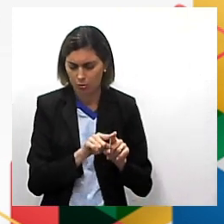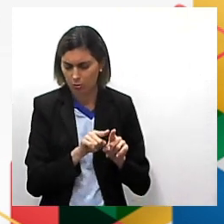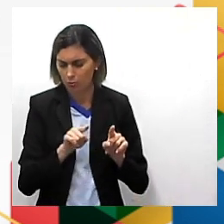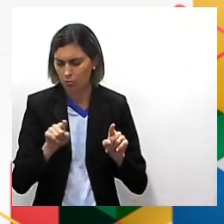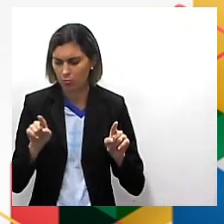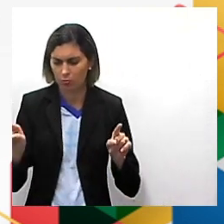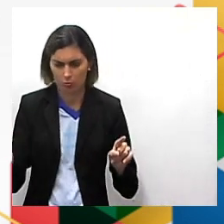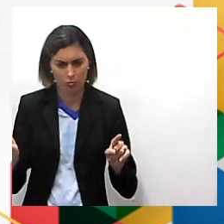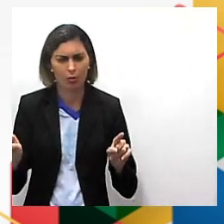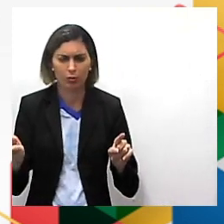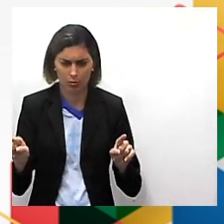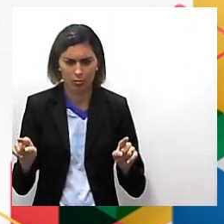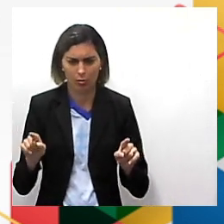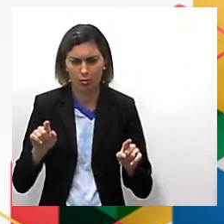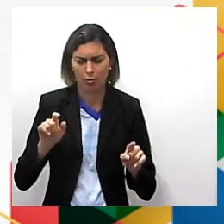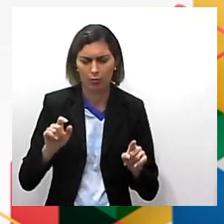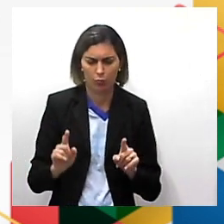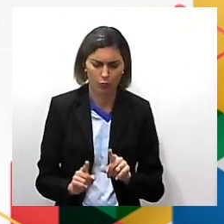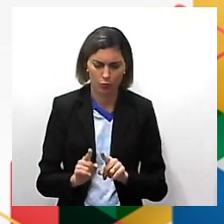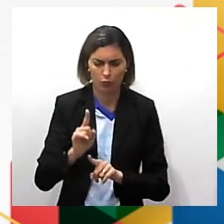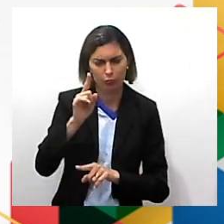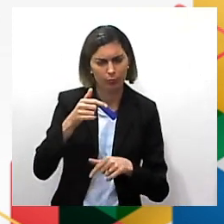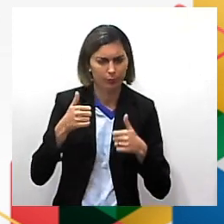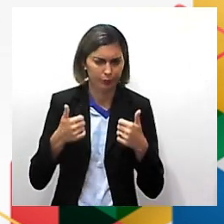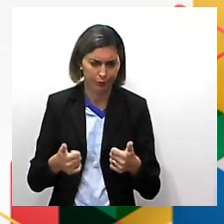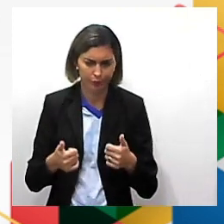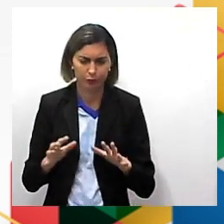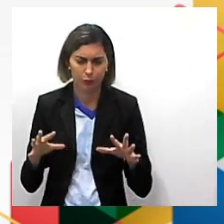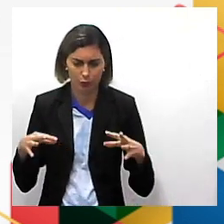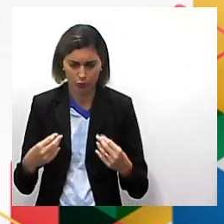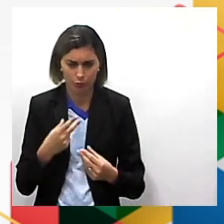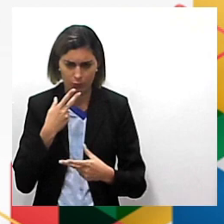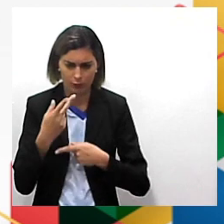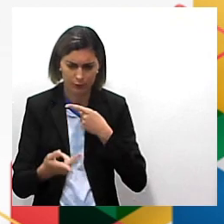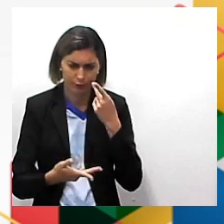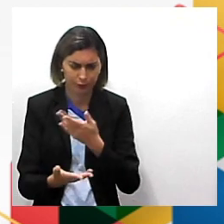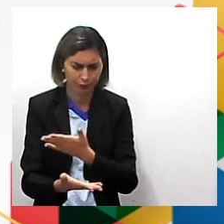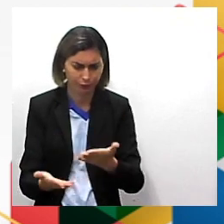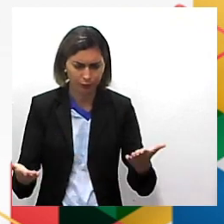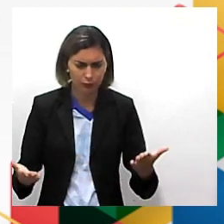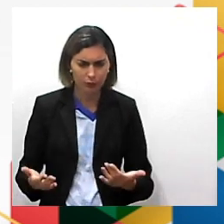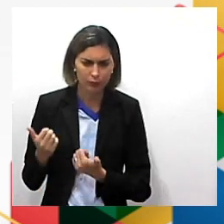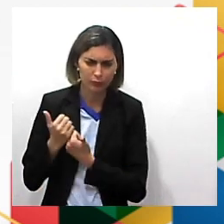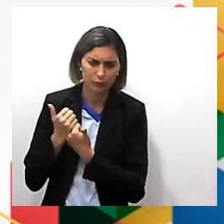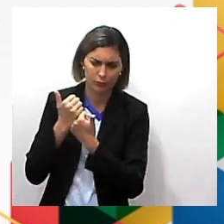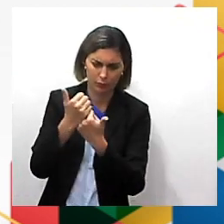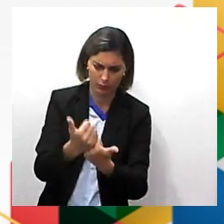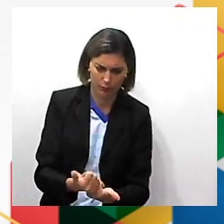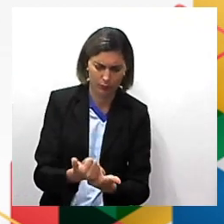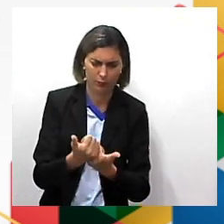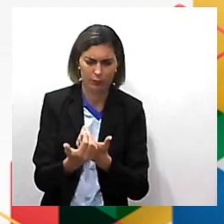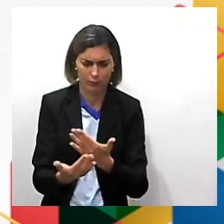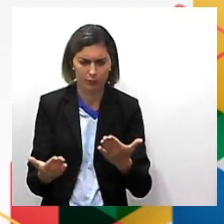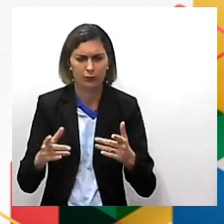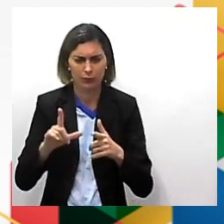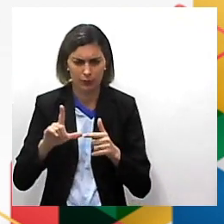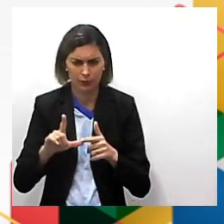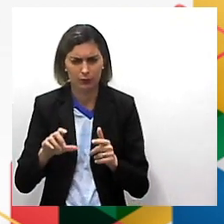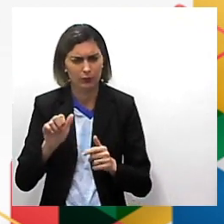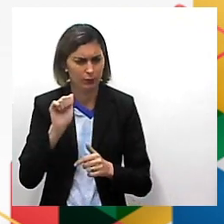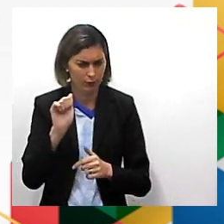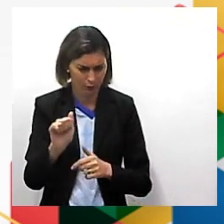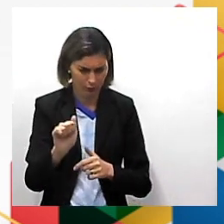com coeficiente angular crescente, beleza? E tudo que eu falei para você está representado aqui na letrinha